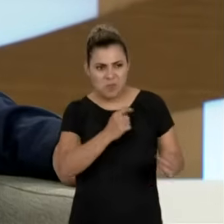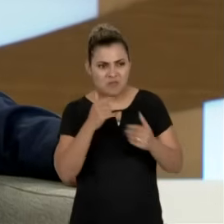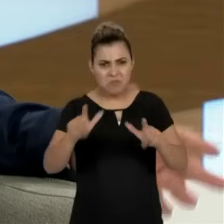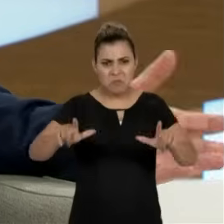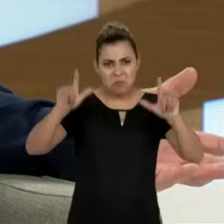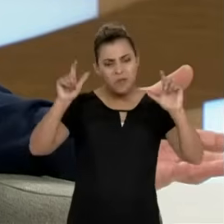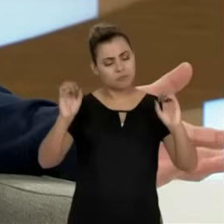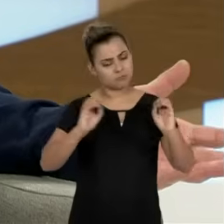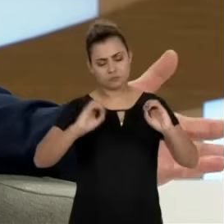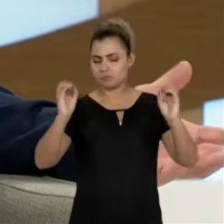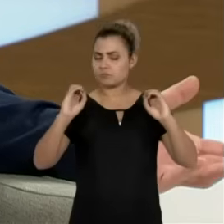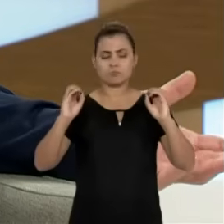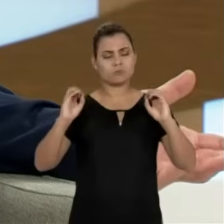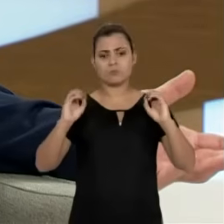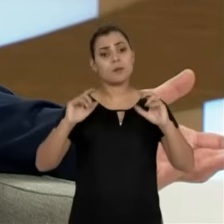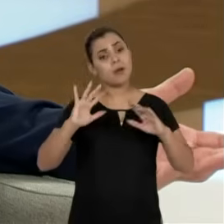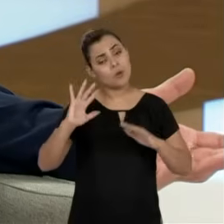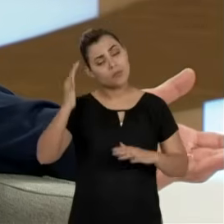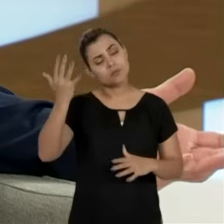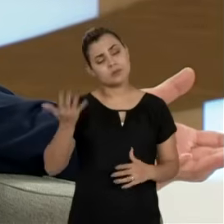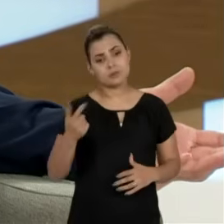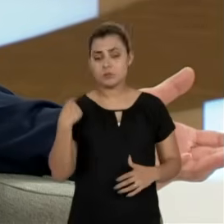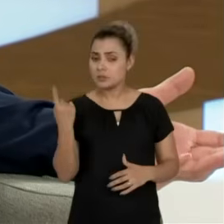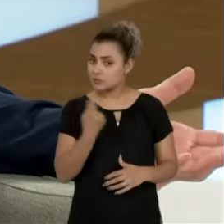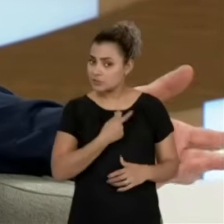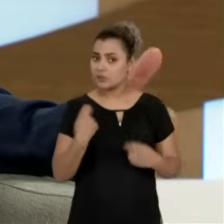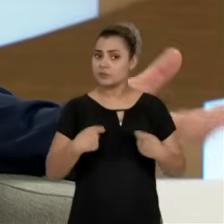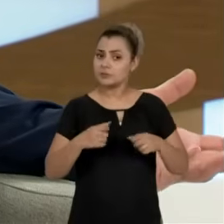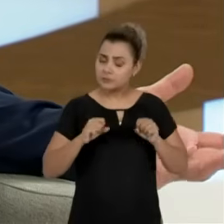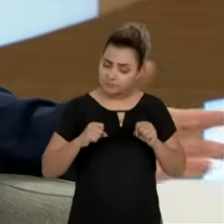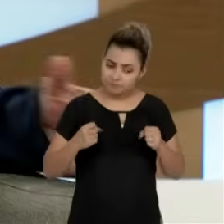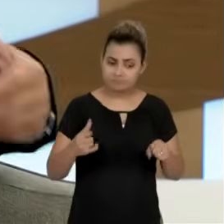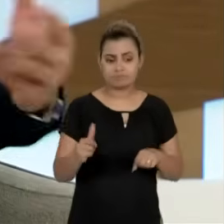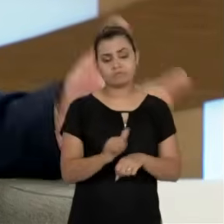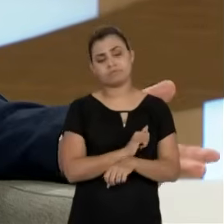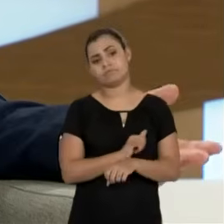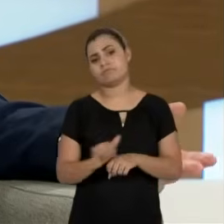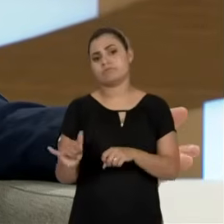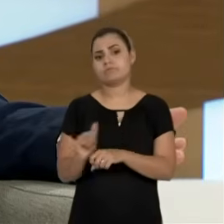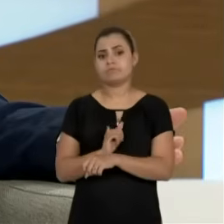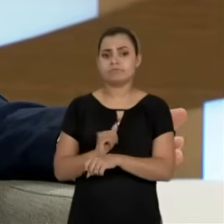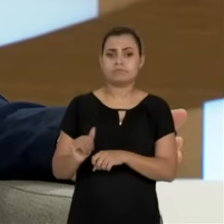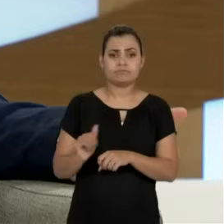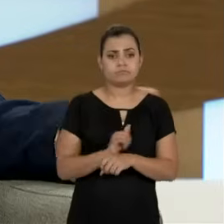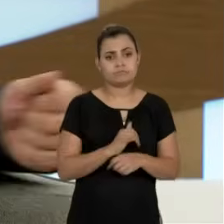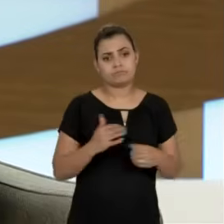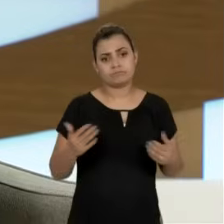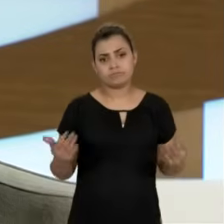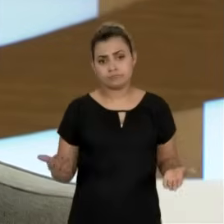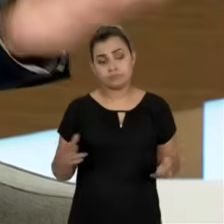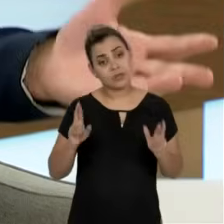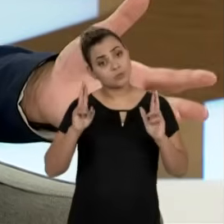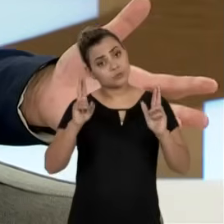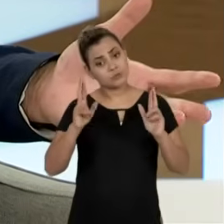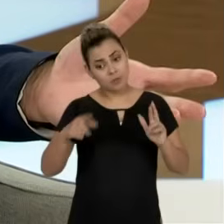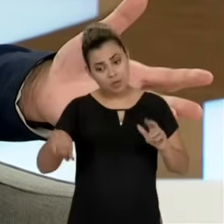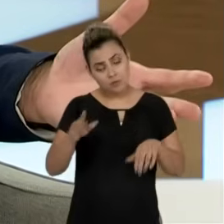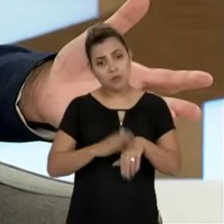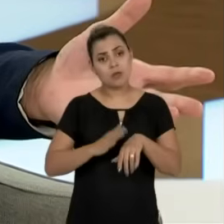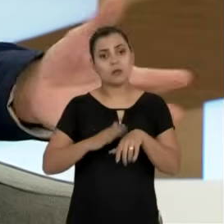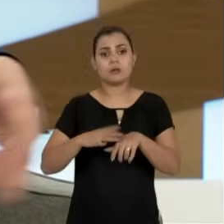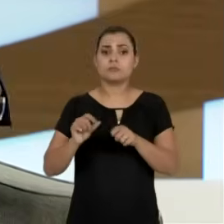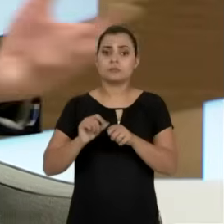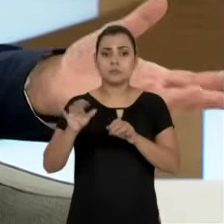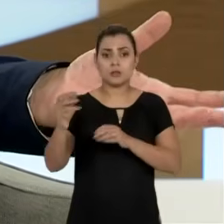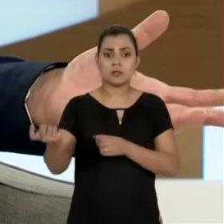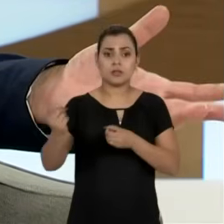nenhuma, mas aconteceu e a gente tem que utilizar isso da melhor maneira possível, né? Espero que eles façam as devassas nas